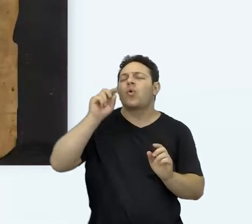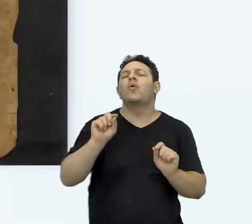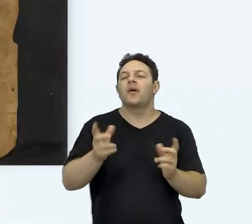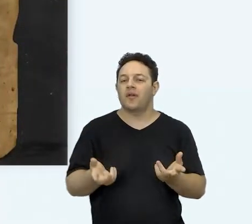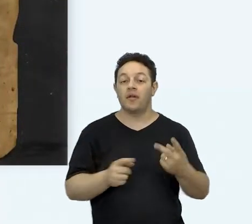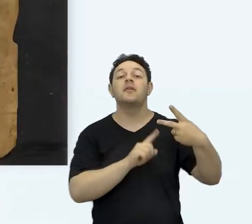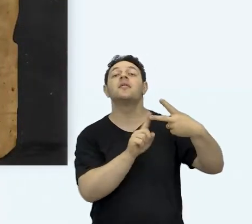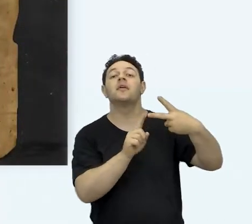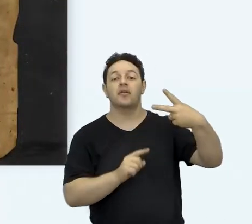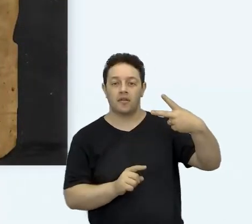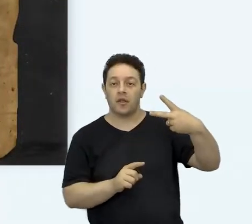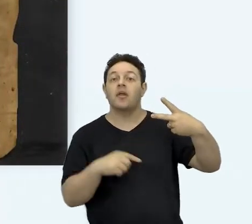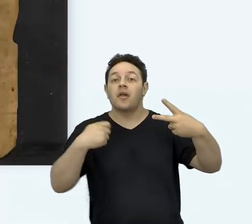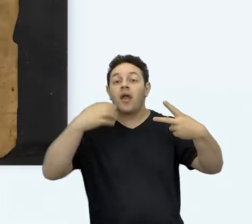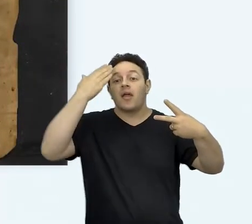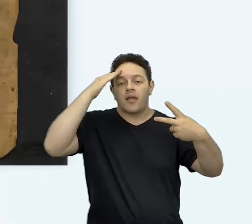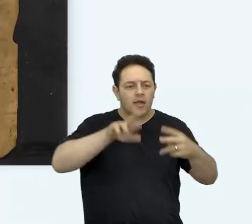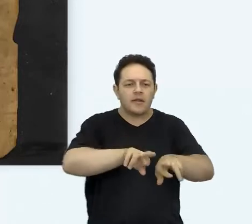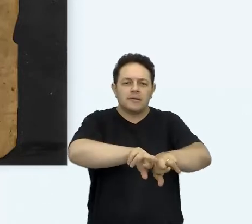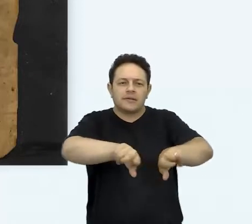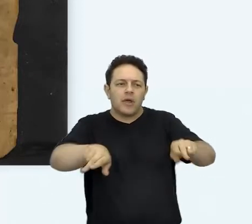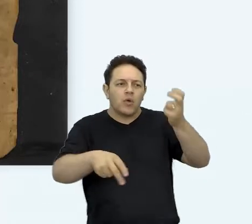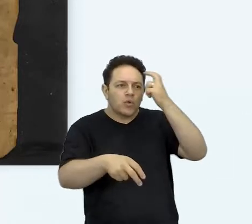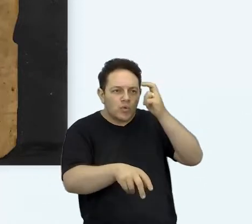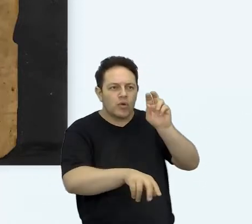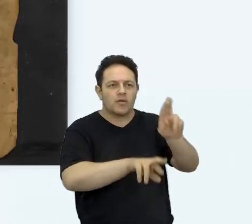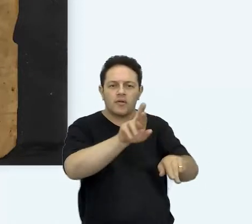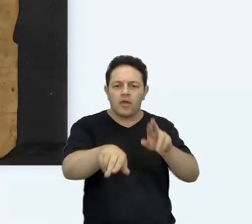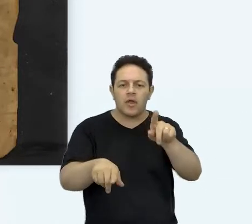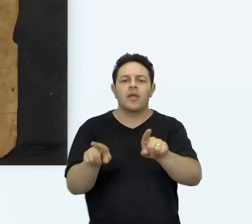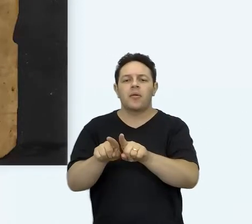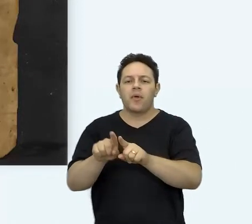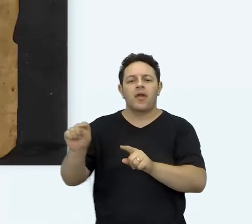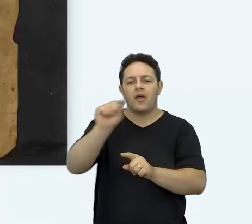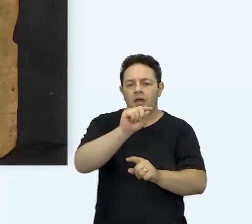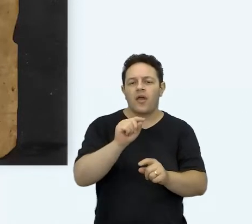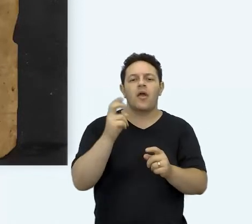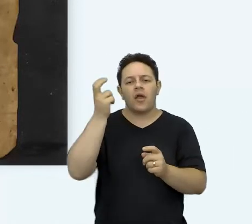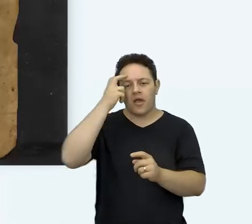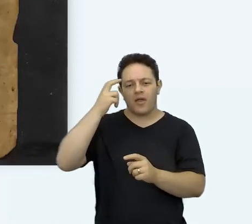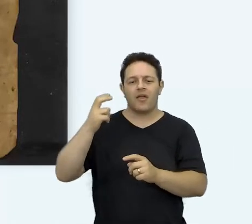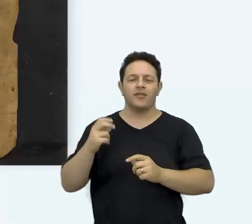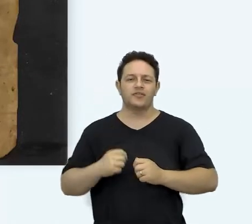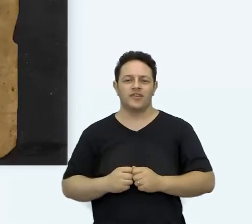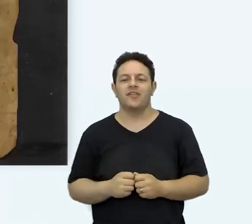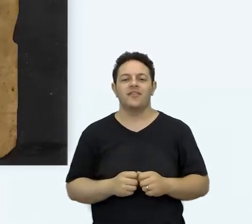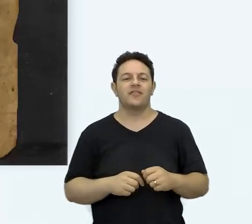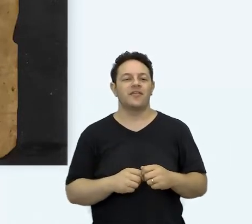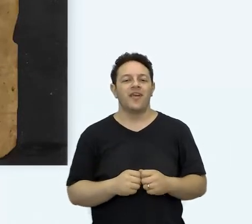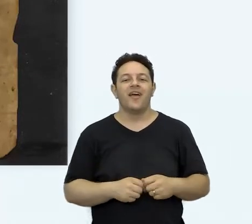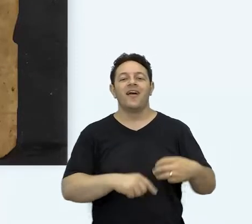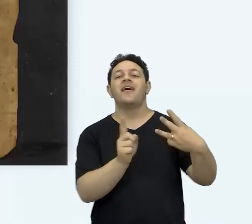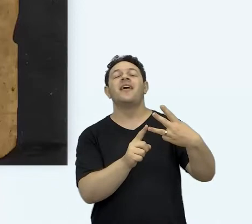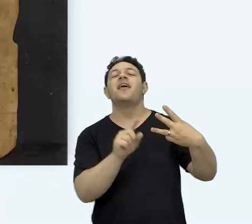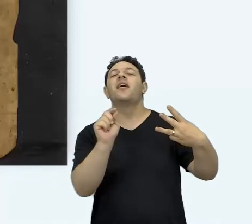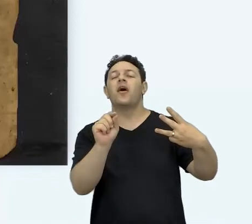Segundo, trabalhar a ideia de diversidade cultural, indústria cultural e cultura erudita. E,